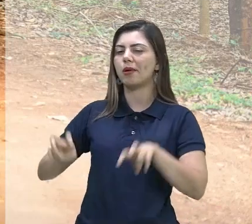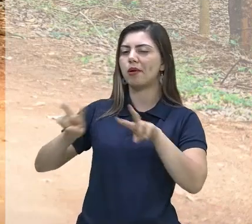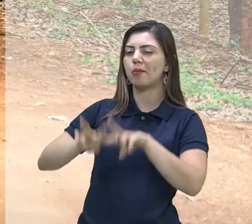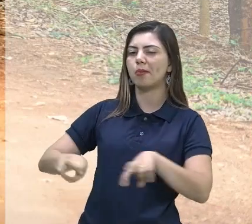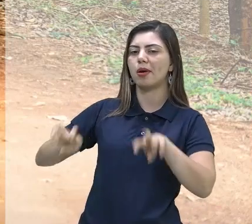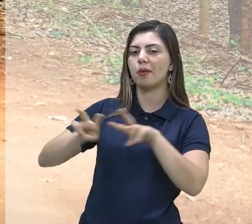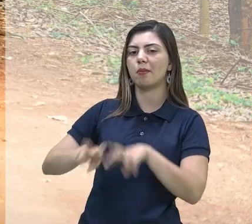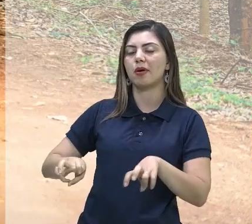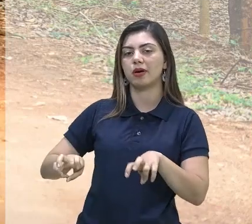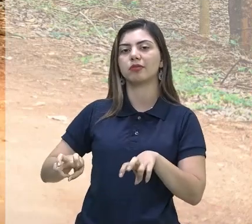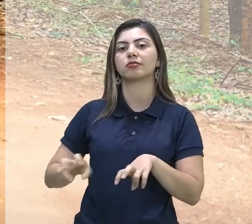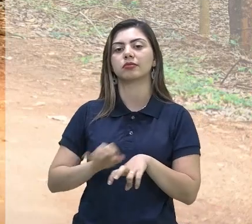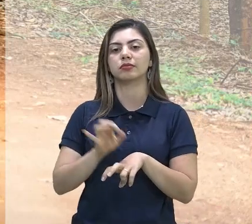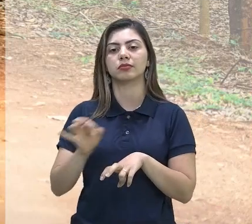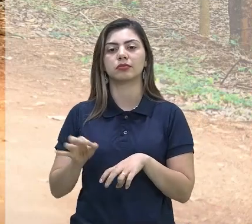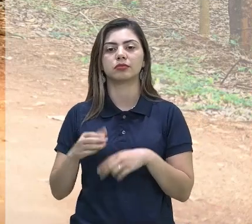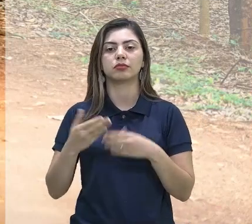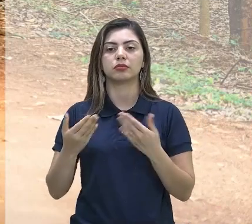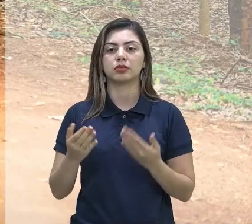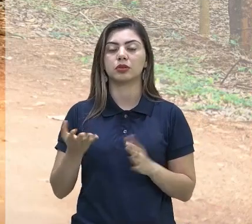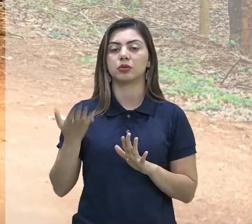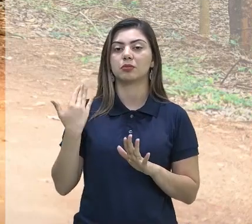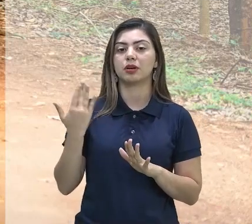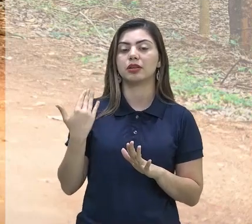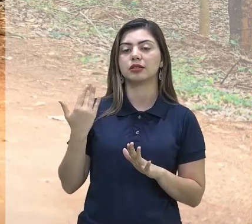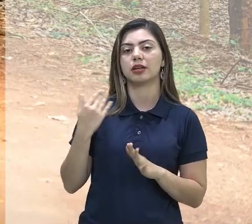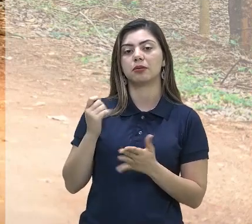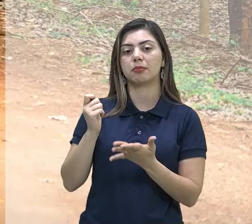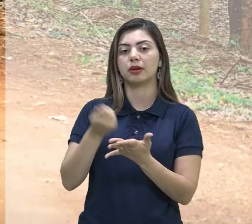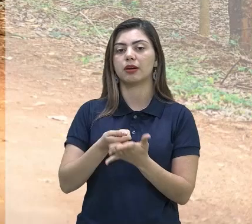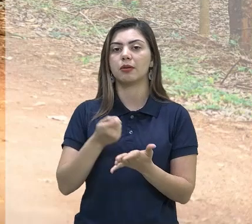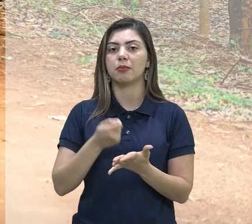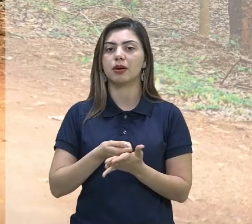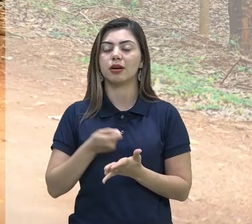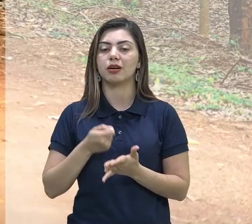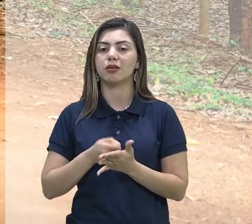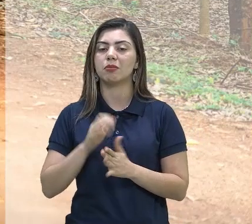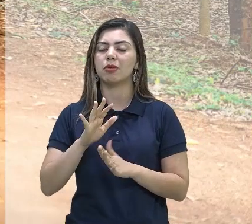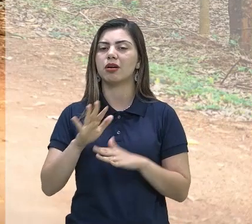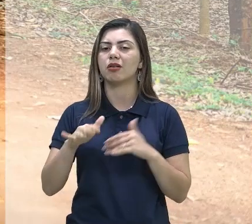o valor que se dava a essa borracha,